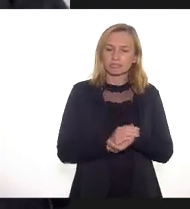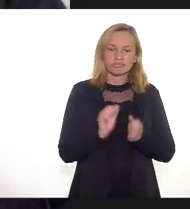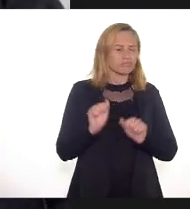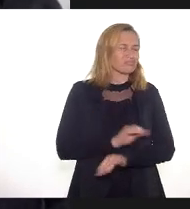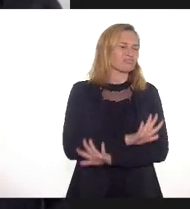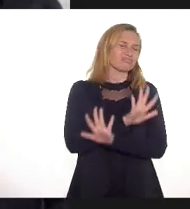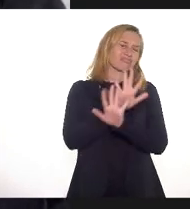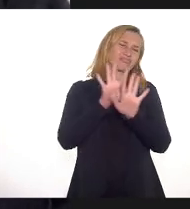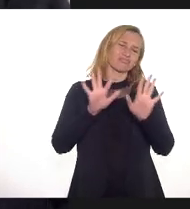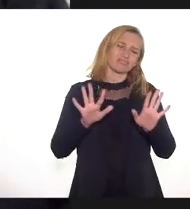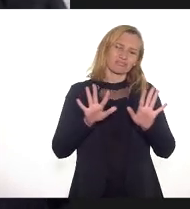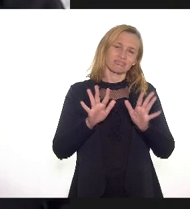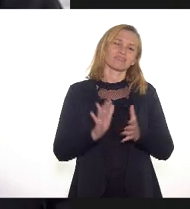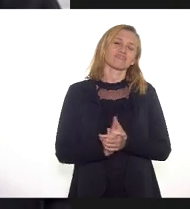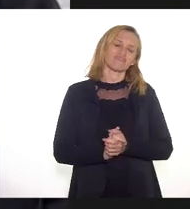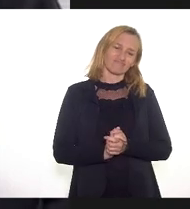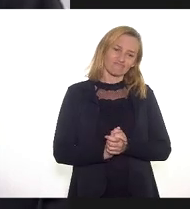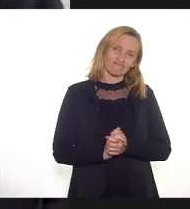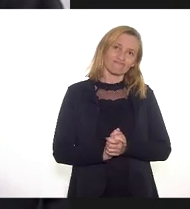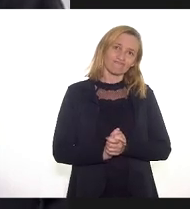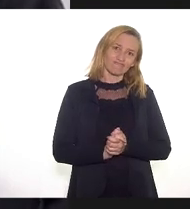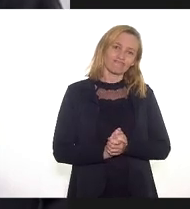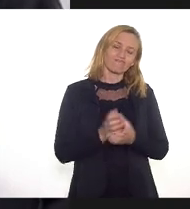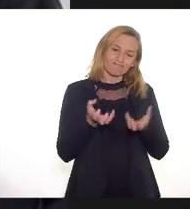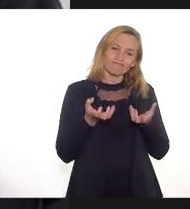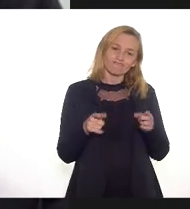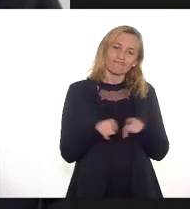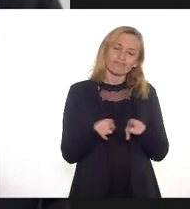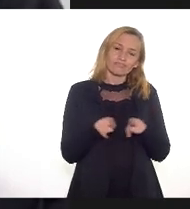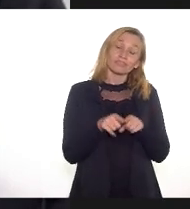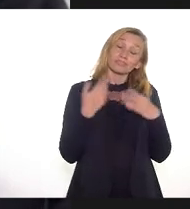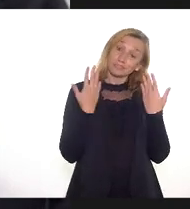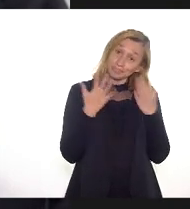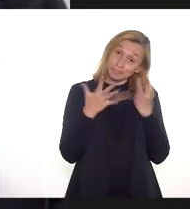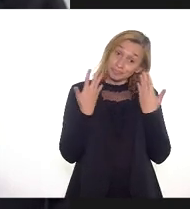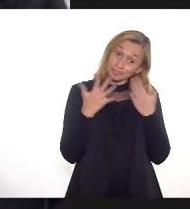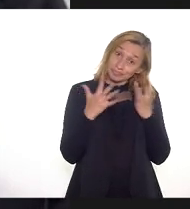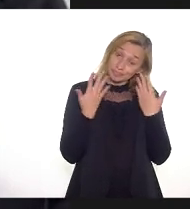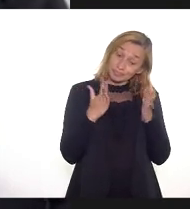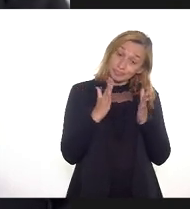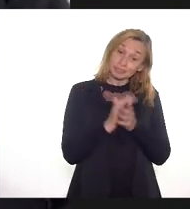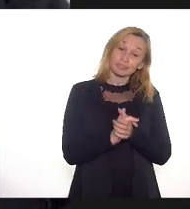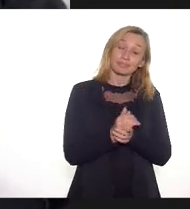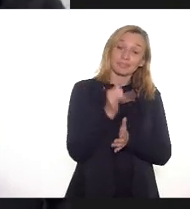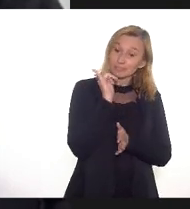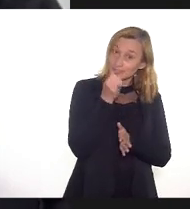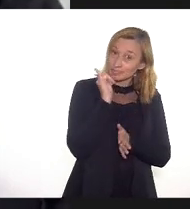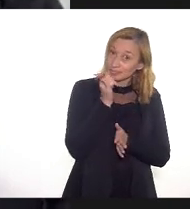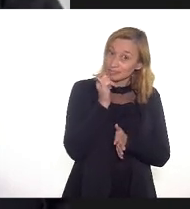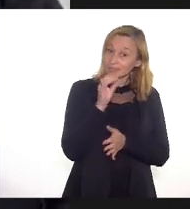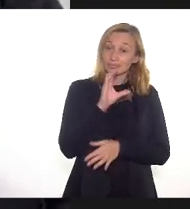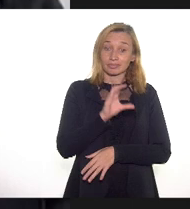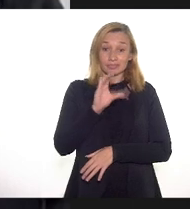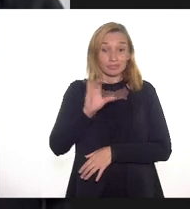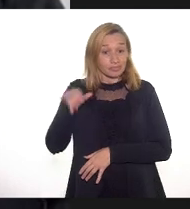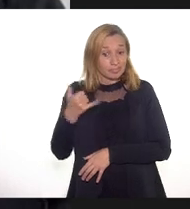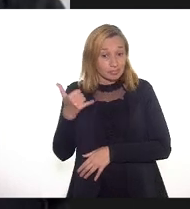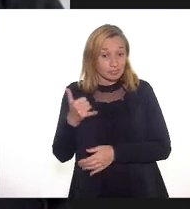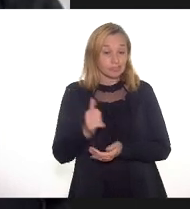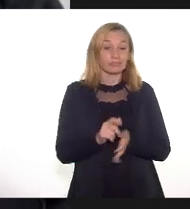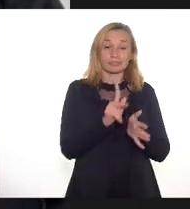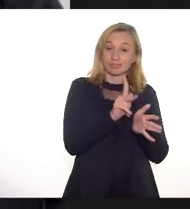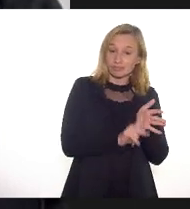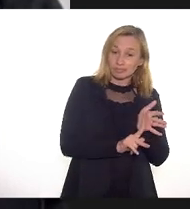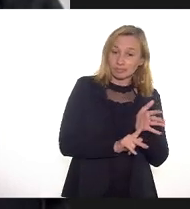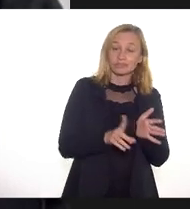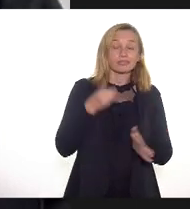clara, tão didática. Queria também parabenizar, né, o relator da CCJ nesse